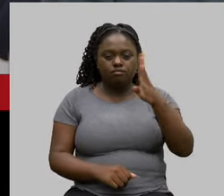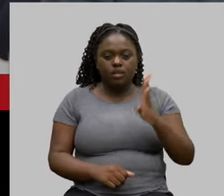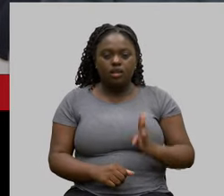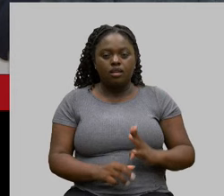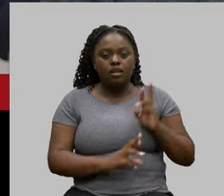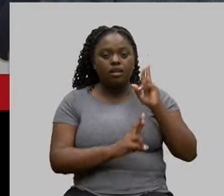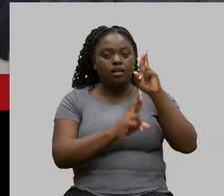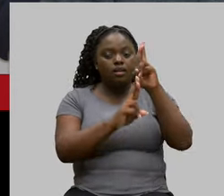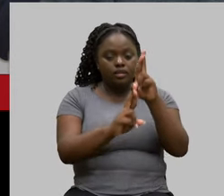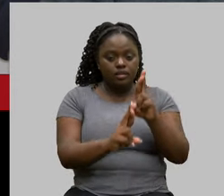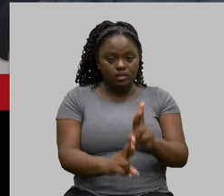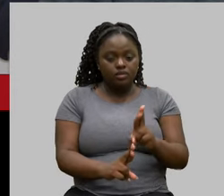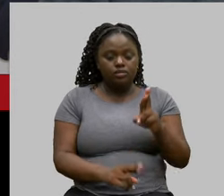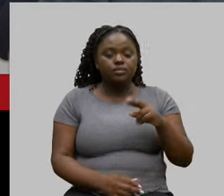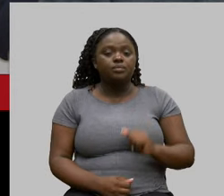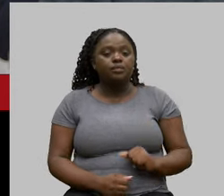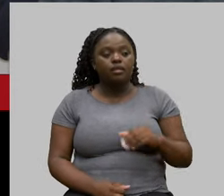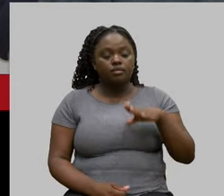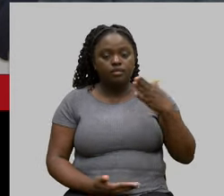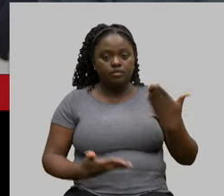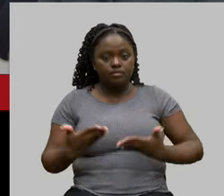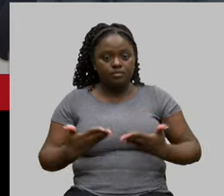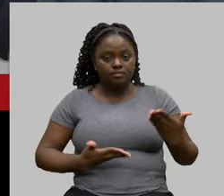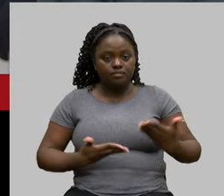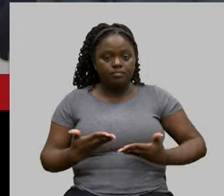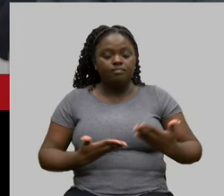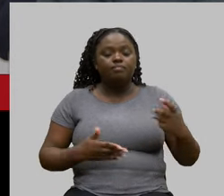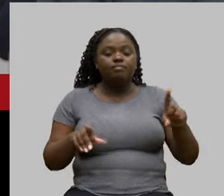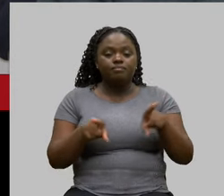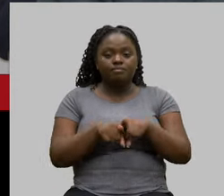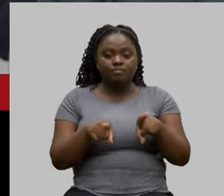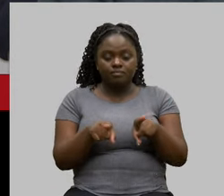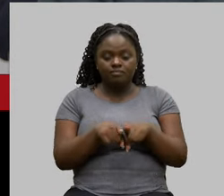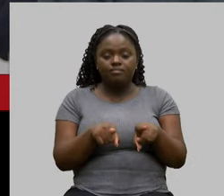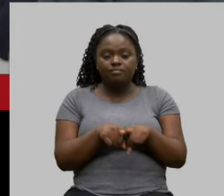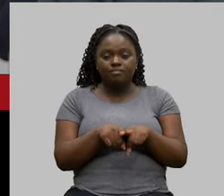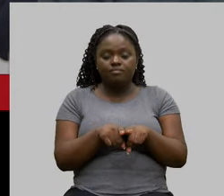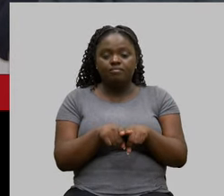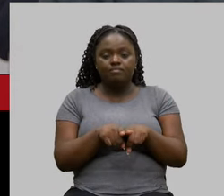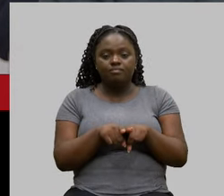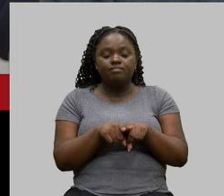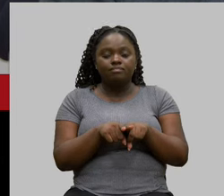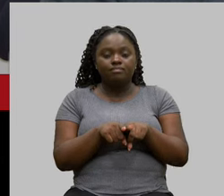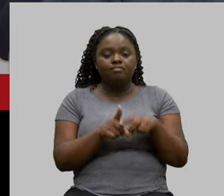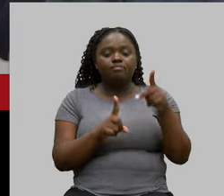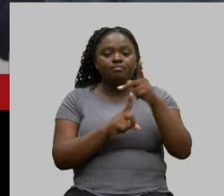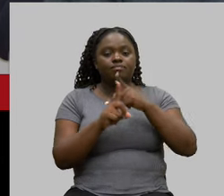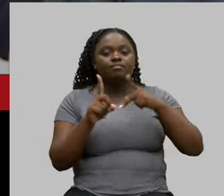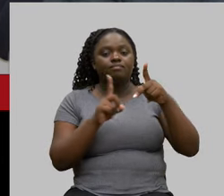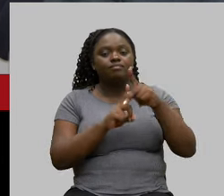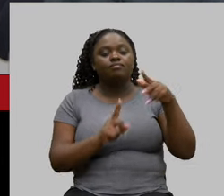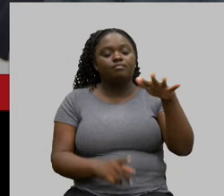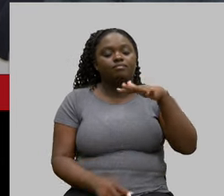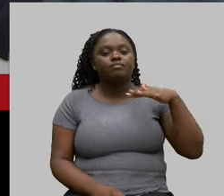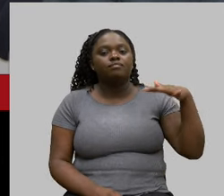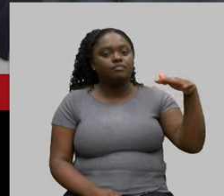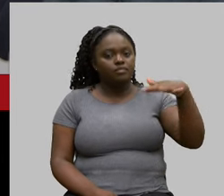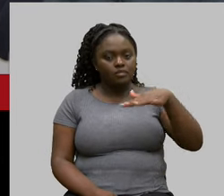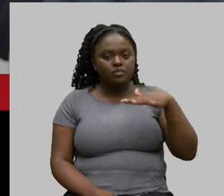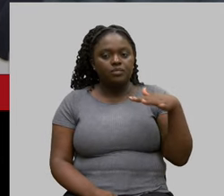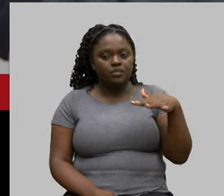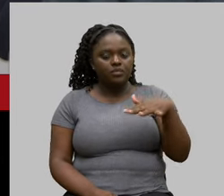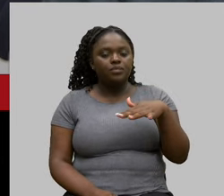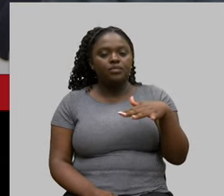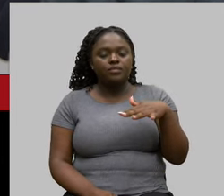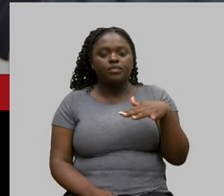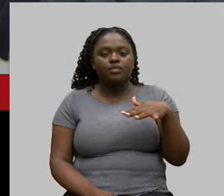de de servidores além do obviamente da da Previdência geral né Eh vinculado